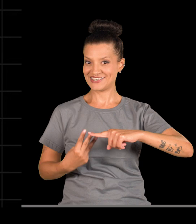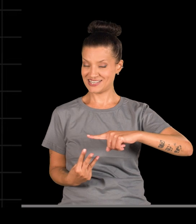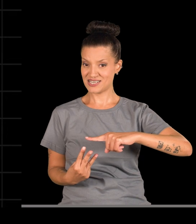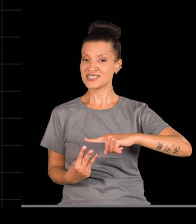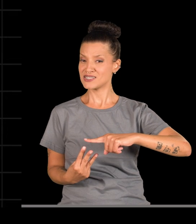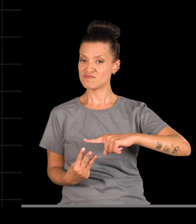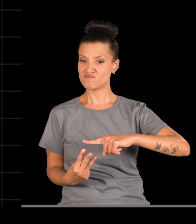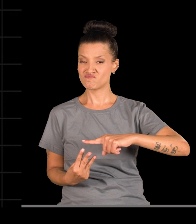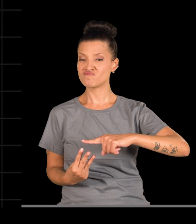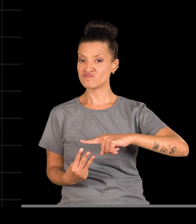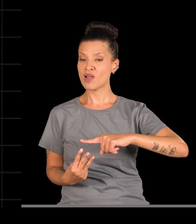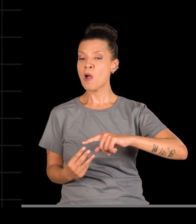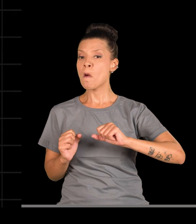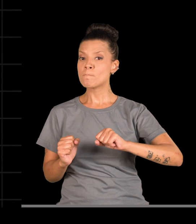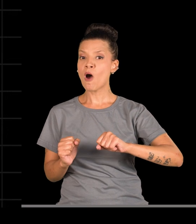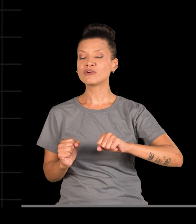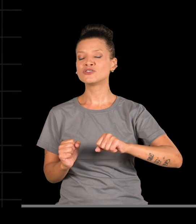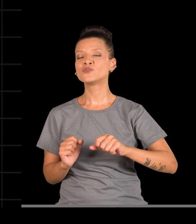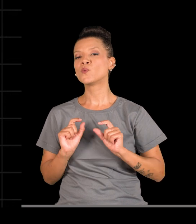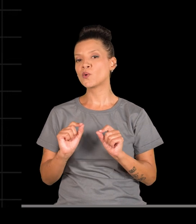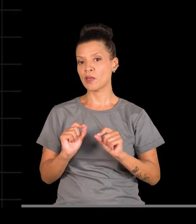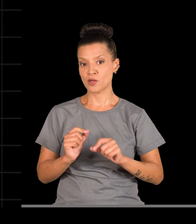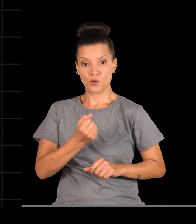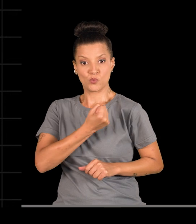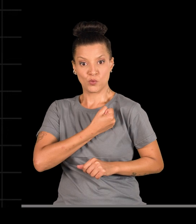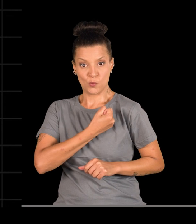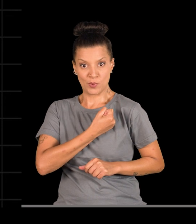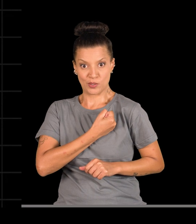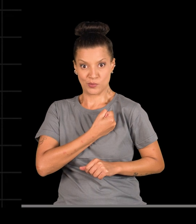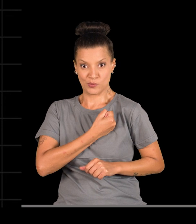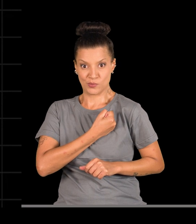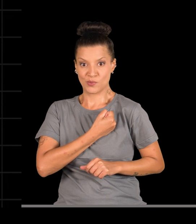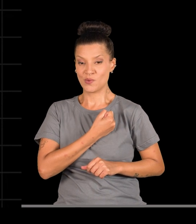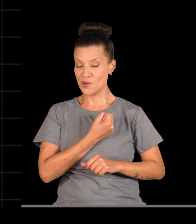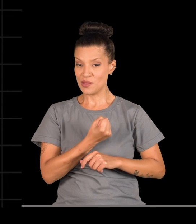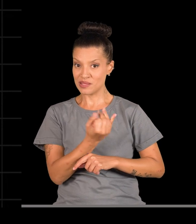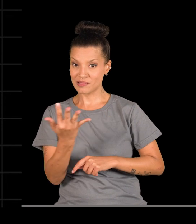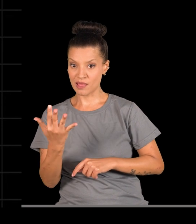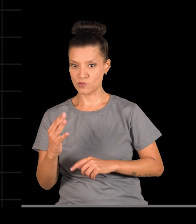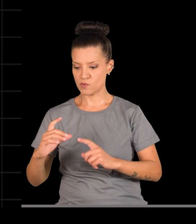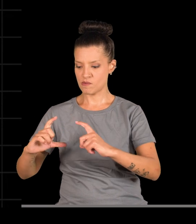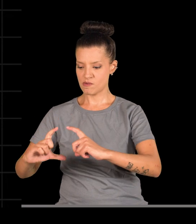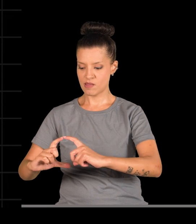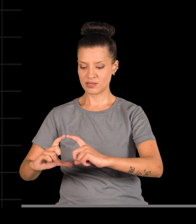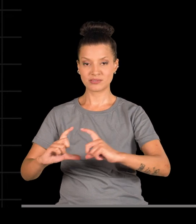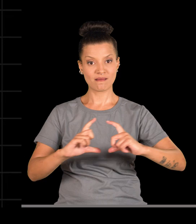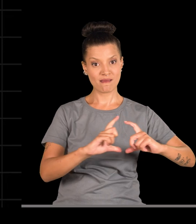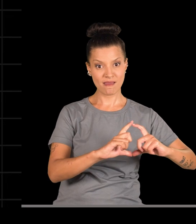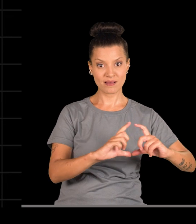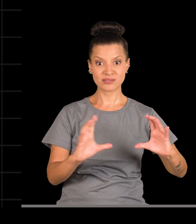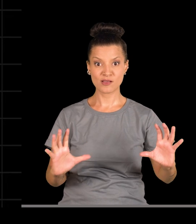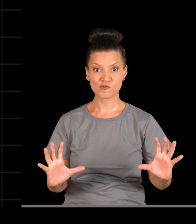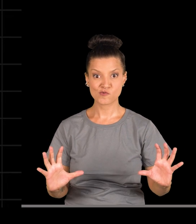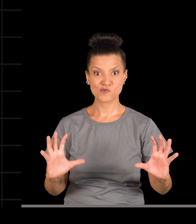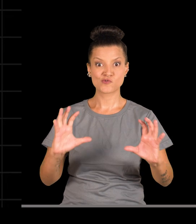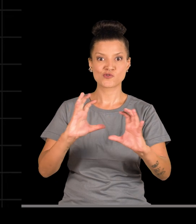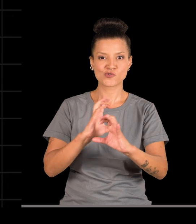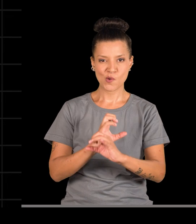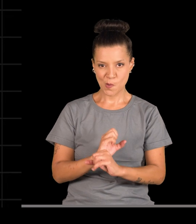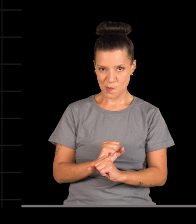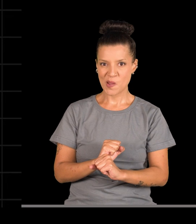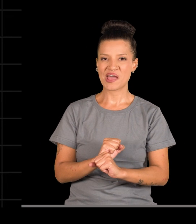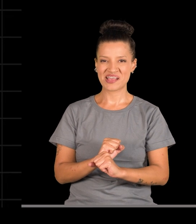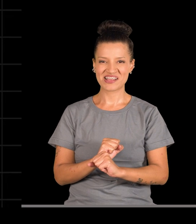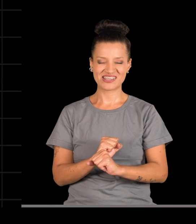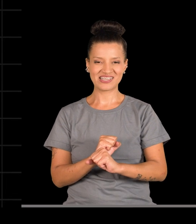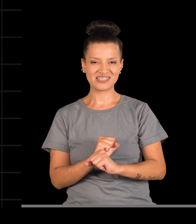estar escrito dessa forma aqui, ele na verdade representa um número inteiro, já que eu peguei aqui ó, um inteiro mais esse outro inteiro aqui, ou seja, eu